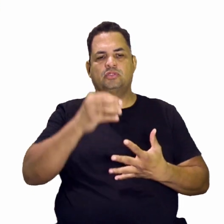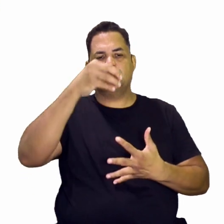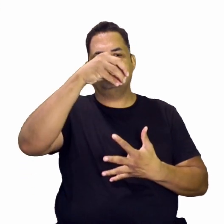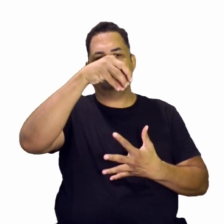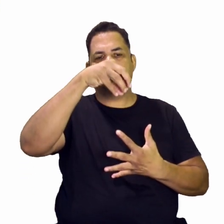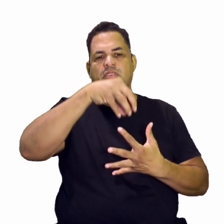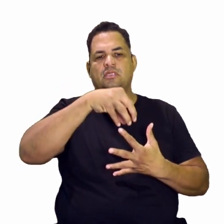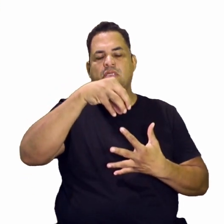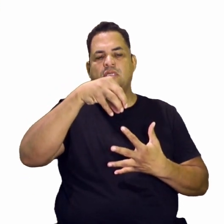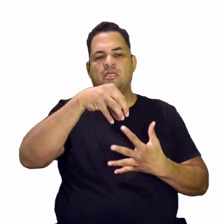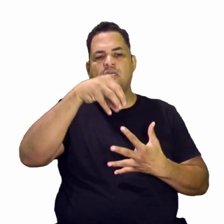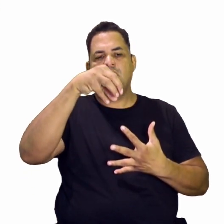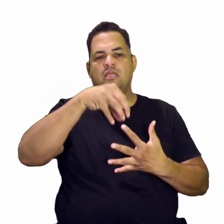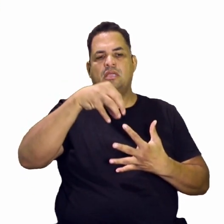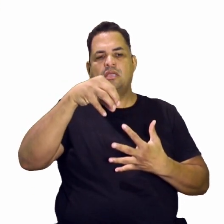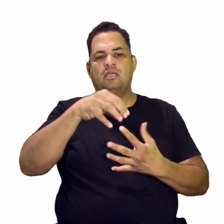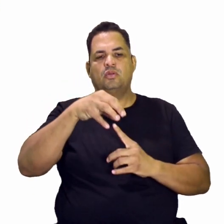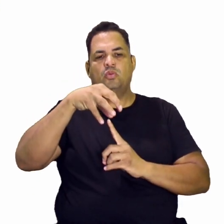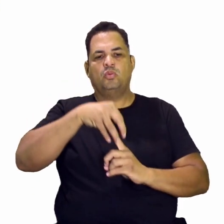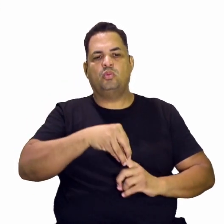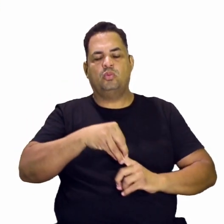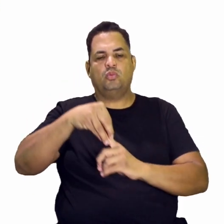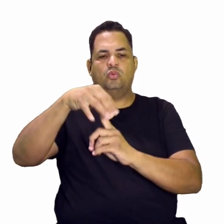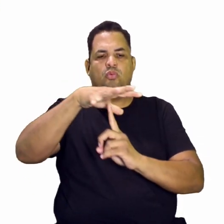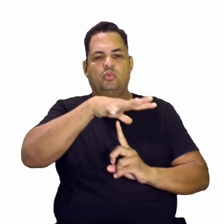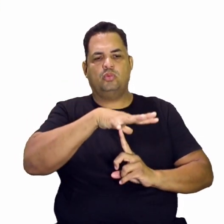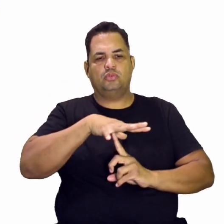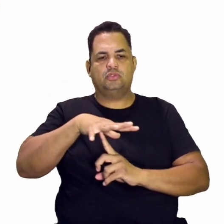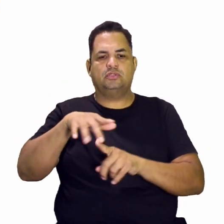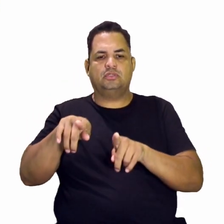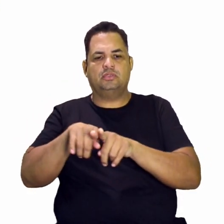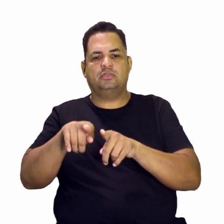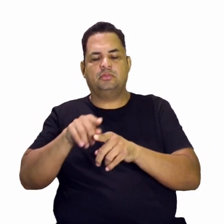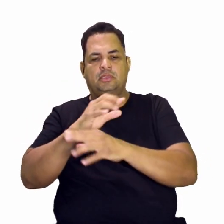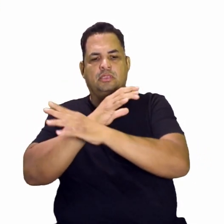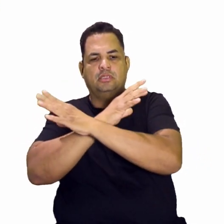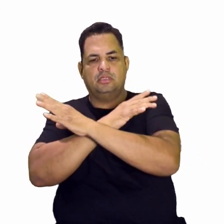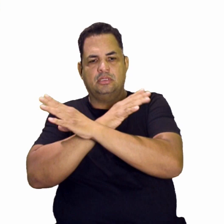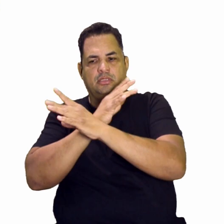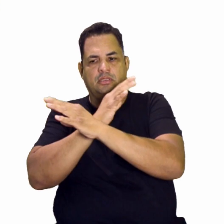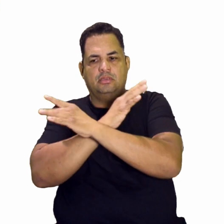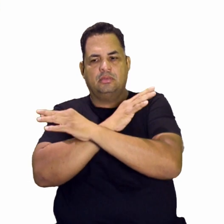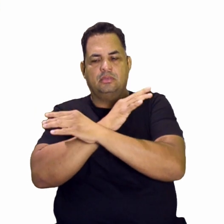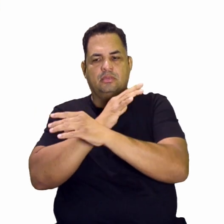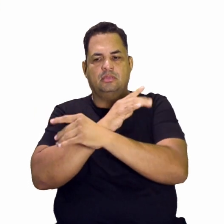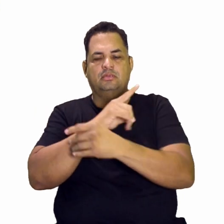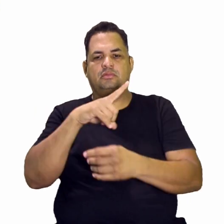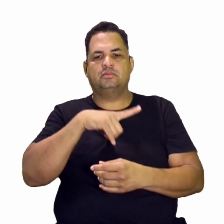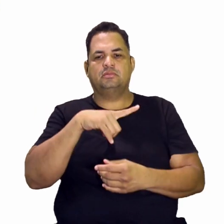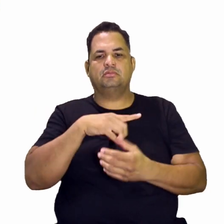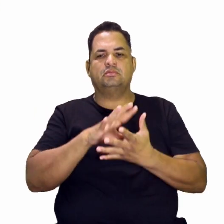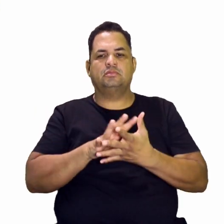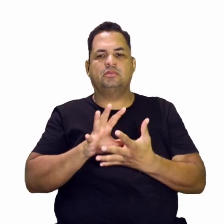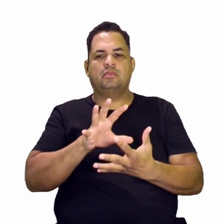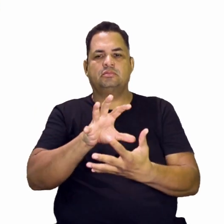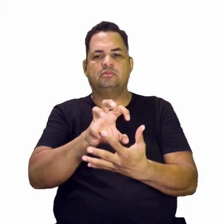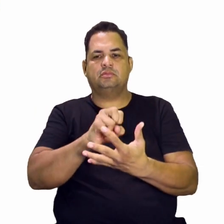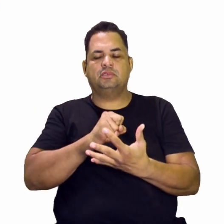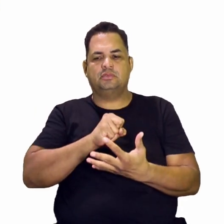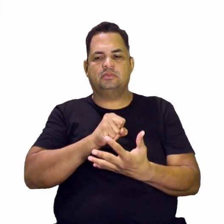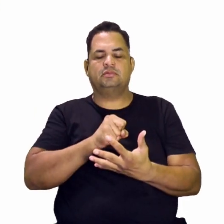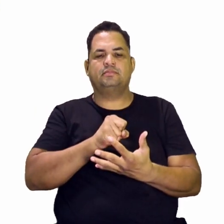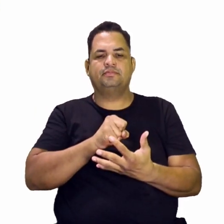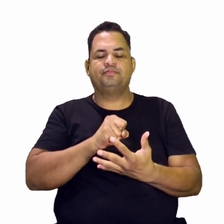e o reino plantae, certo? E a gente viu que a forma de obtenção de alimento desses